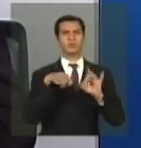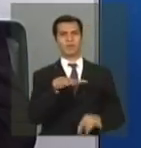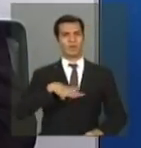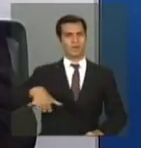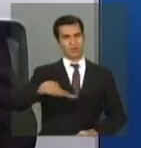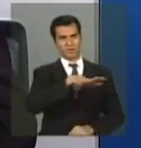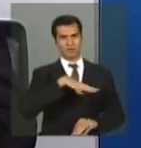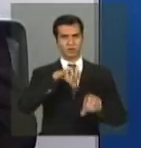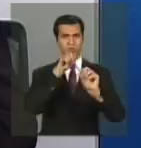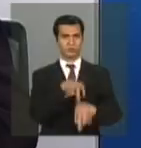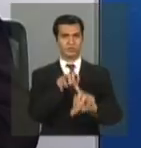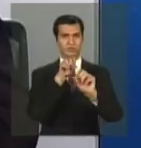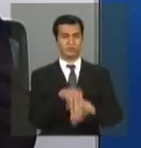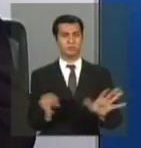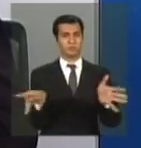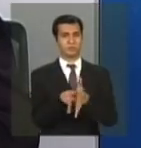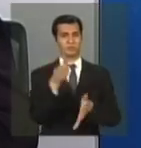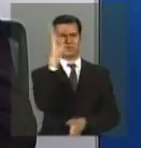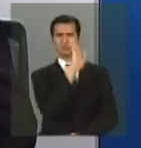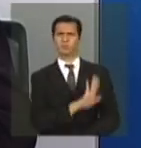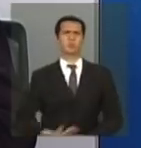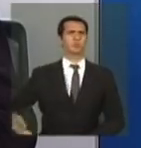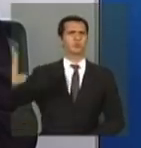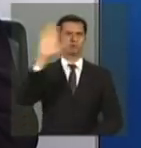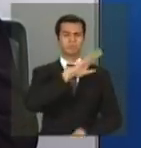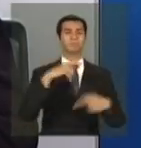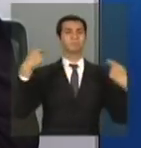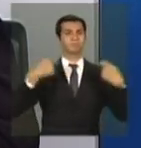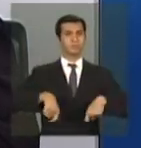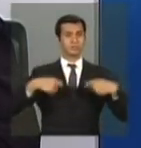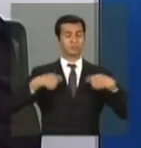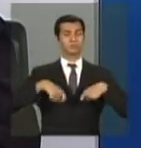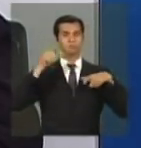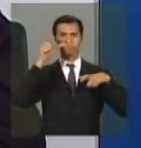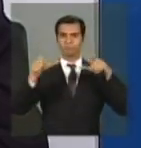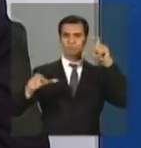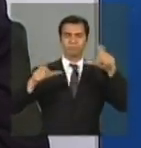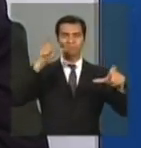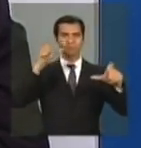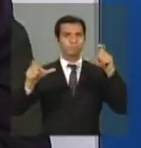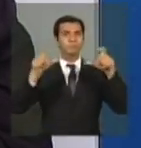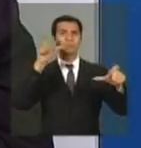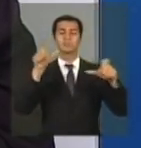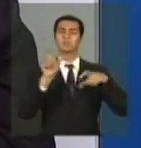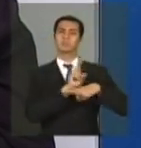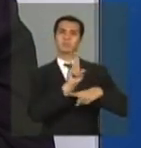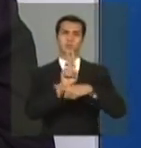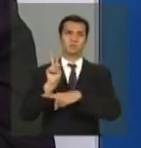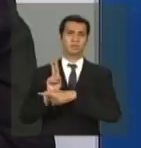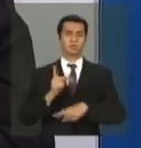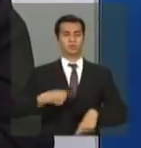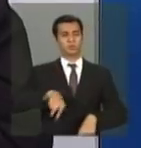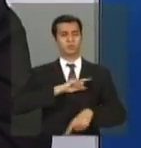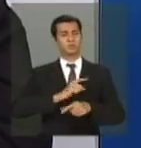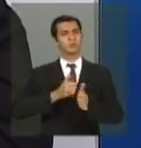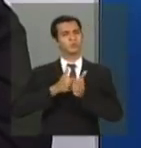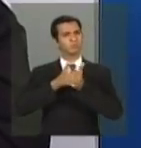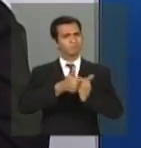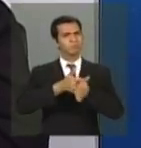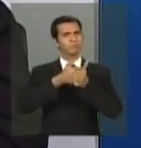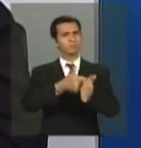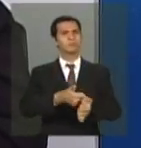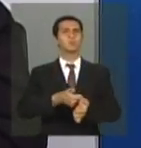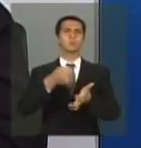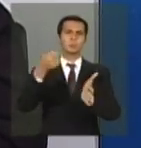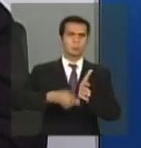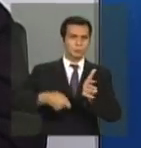formou para esse Brasil inteiro, com certeza, eles estão muito atentos a essa questão e a gente tem conduzido isso